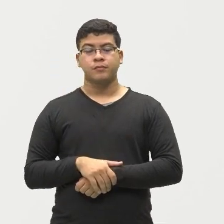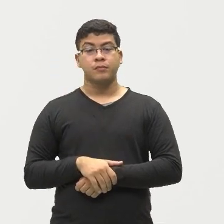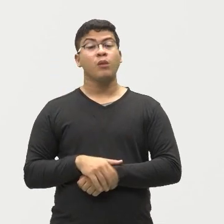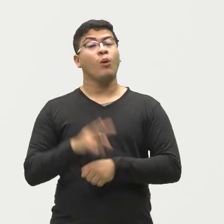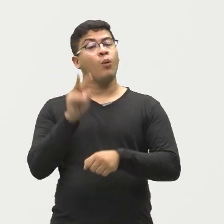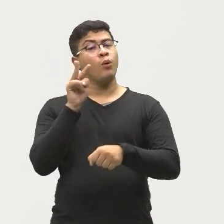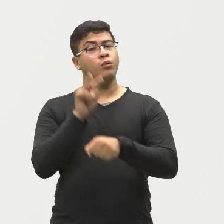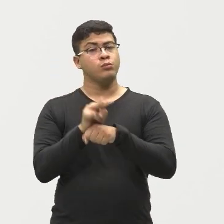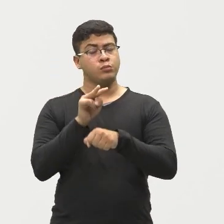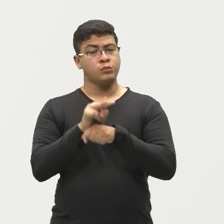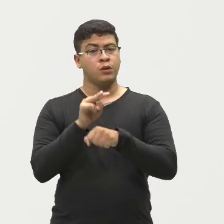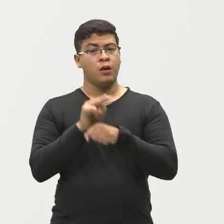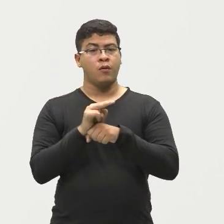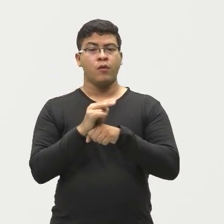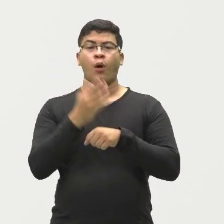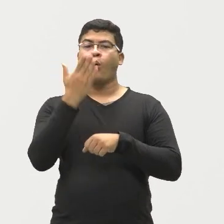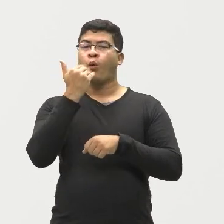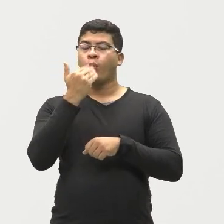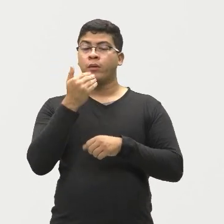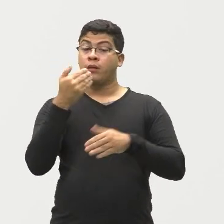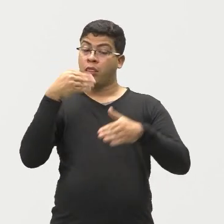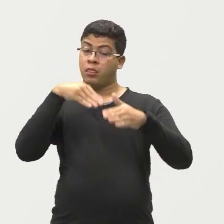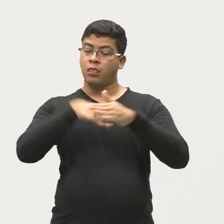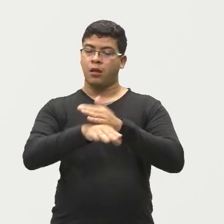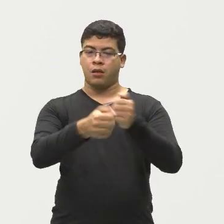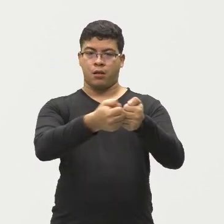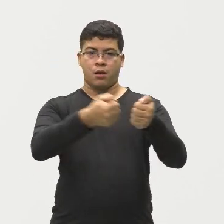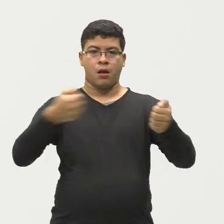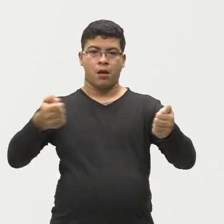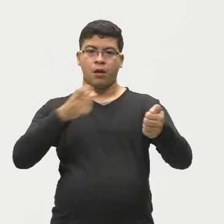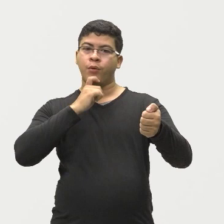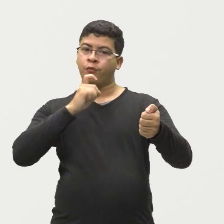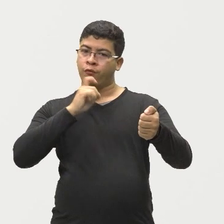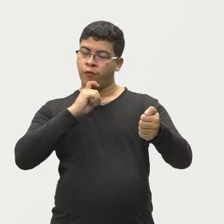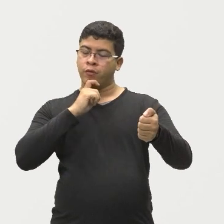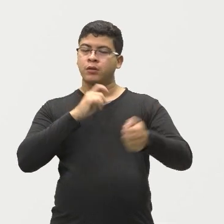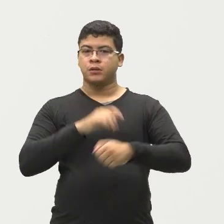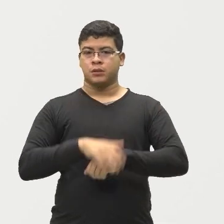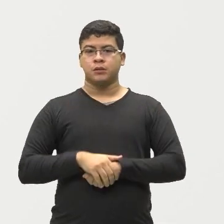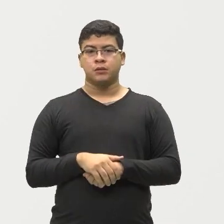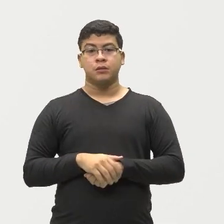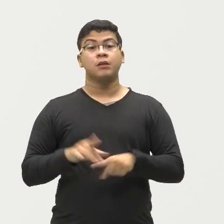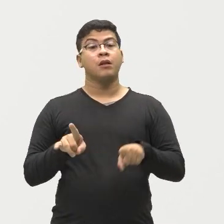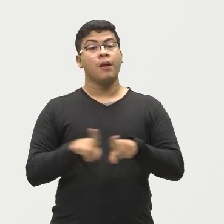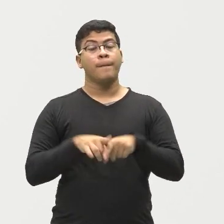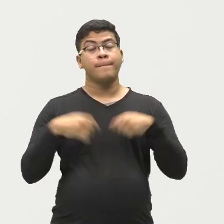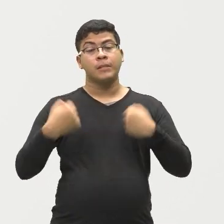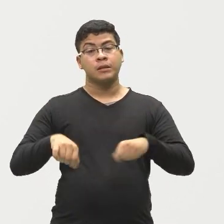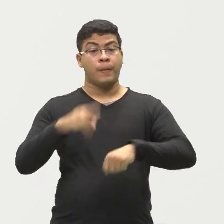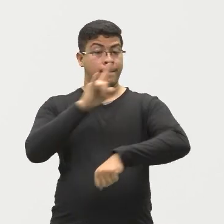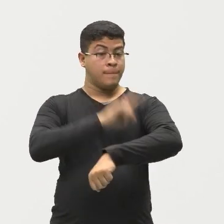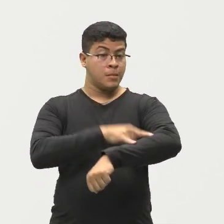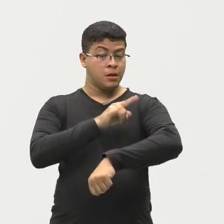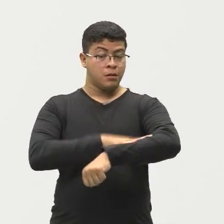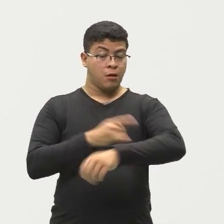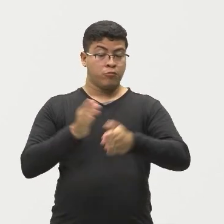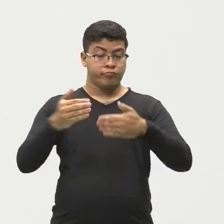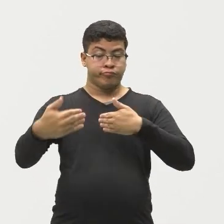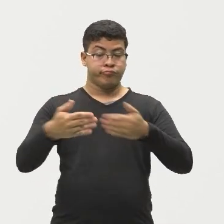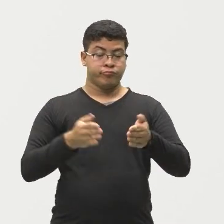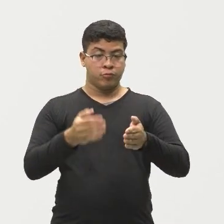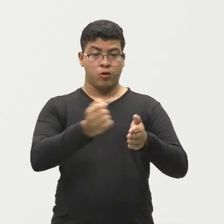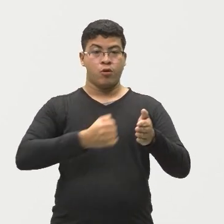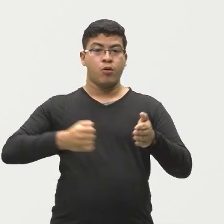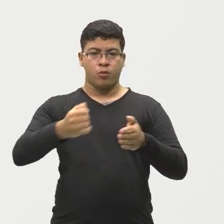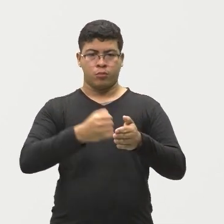os alimentos na geladeira e manter a cozinha e banheiros limpos, né? Temos mais